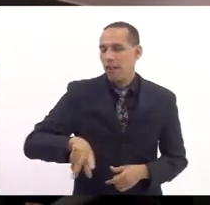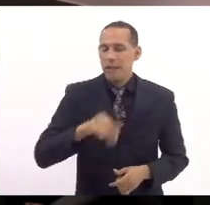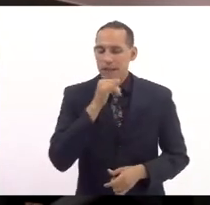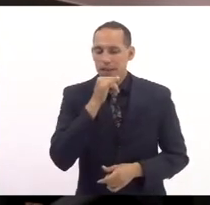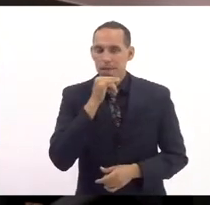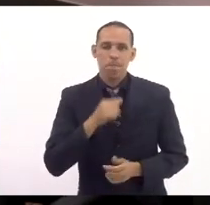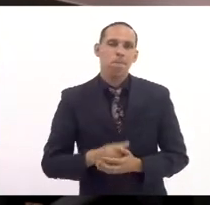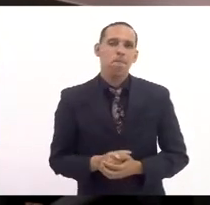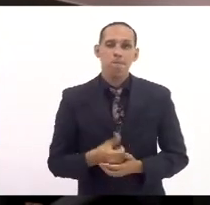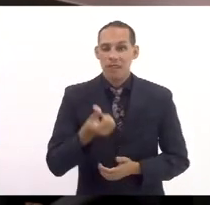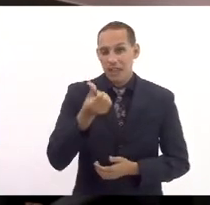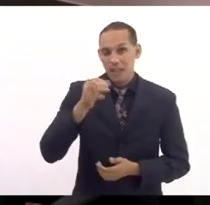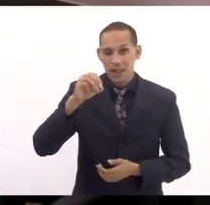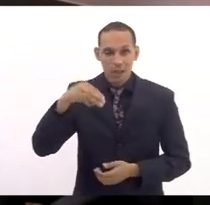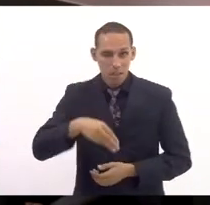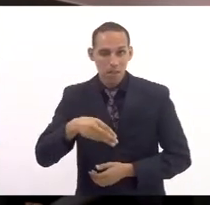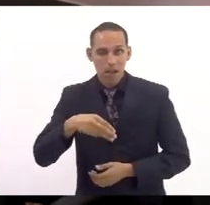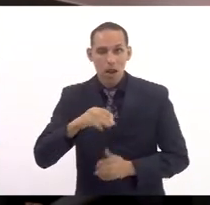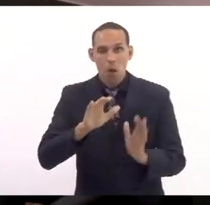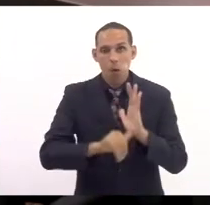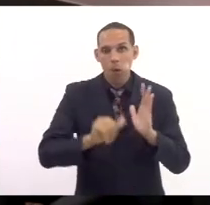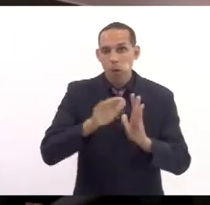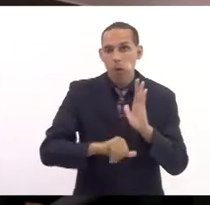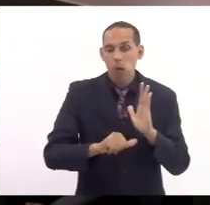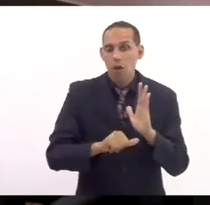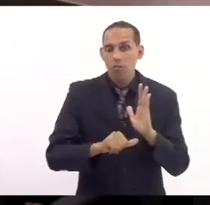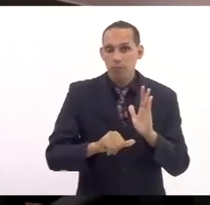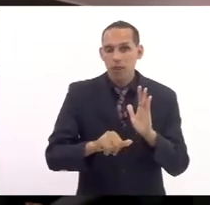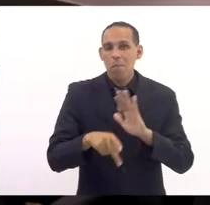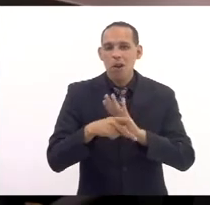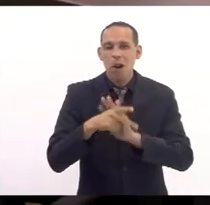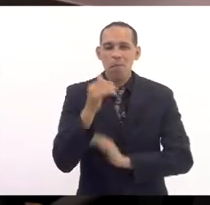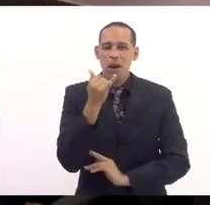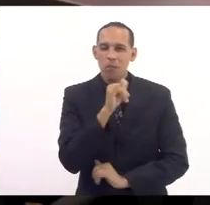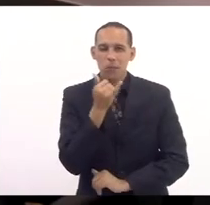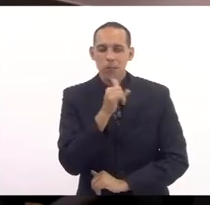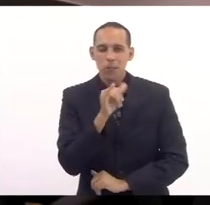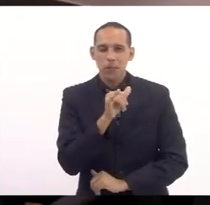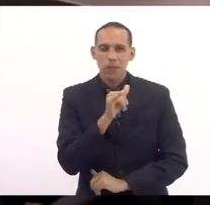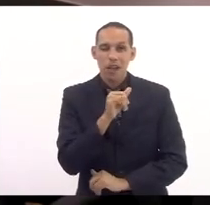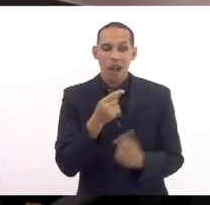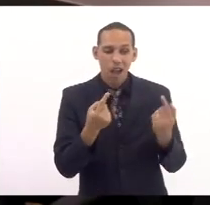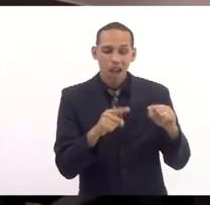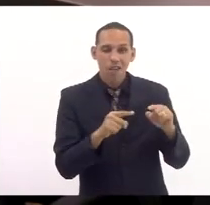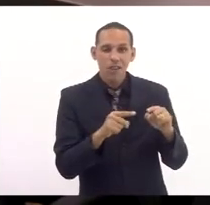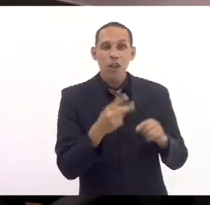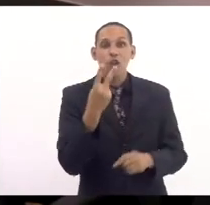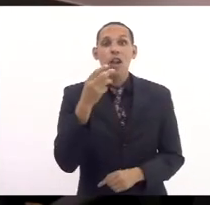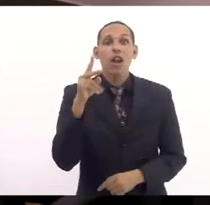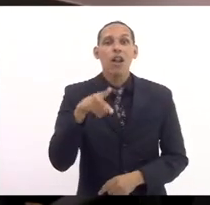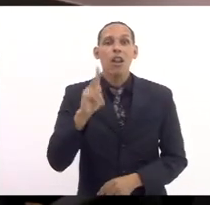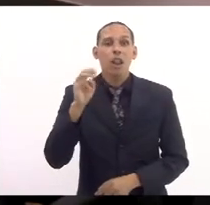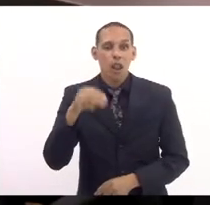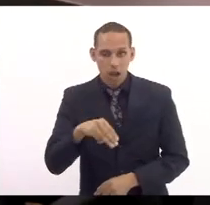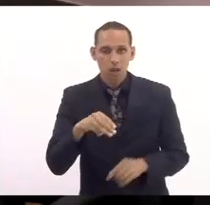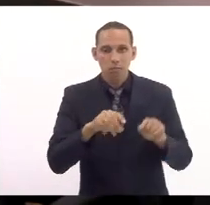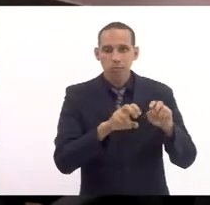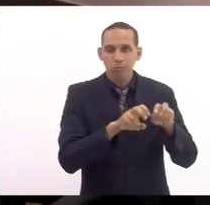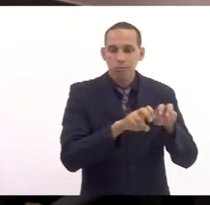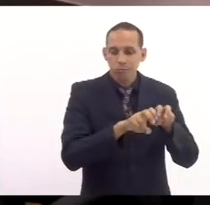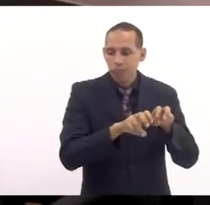aqui, 60 metros de cabos foram furtados de energia e eles afetaram 2 quilômetros da via